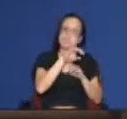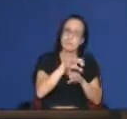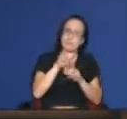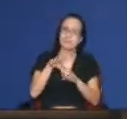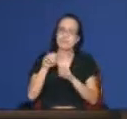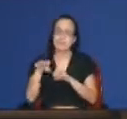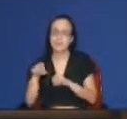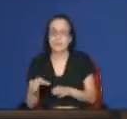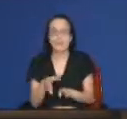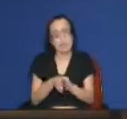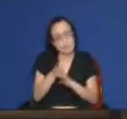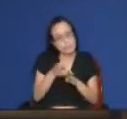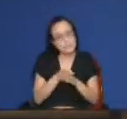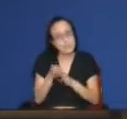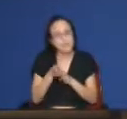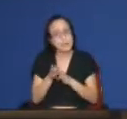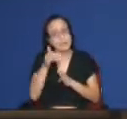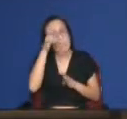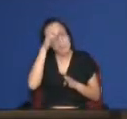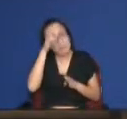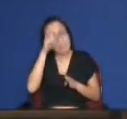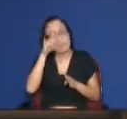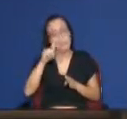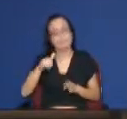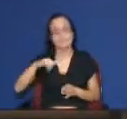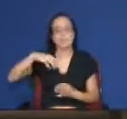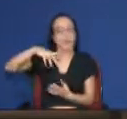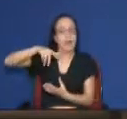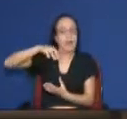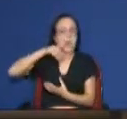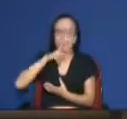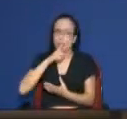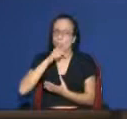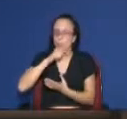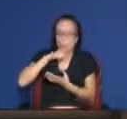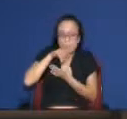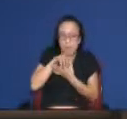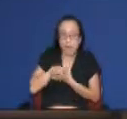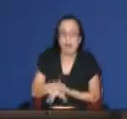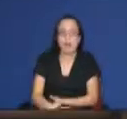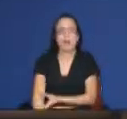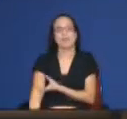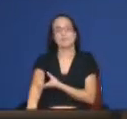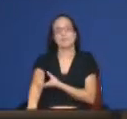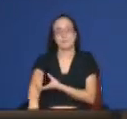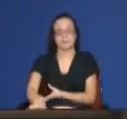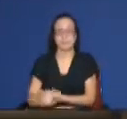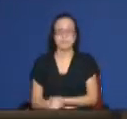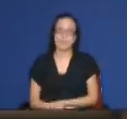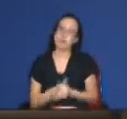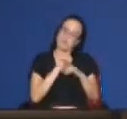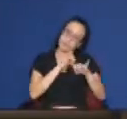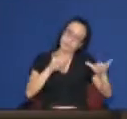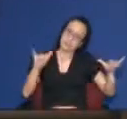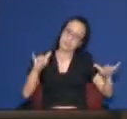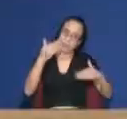está enfrentando problema de abastecimento a curto prazo. Então, era isso aí que a gente queria dizer.